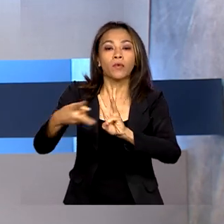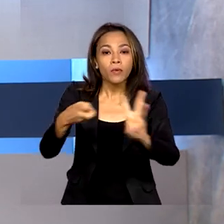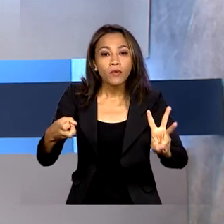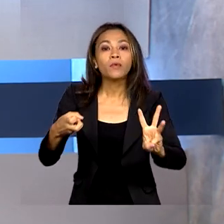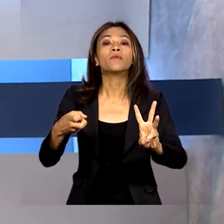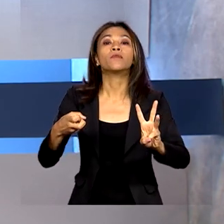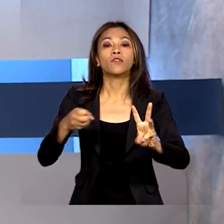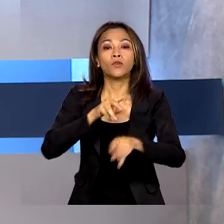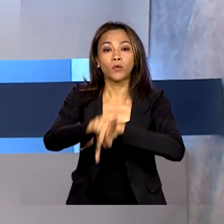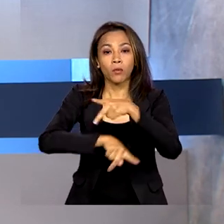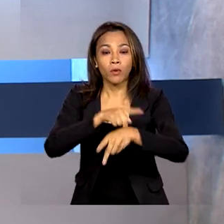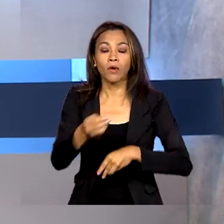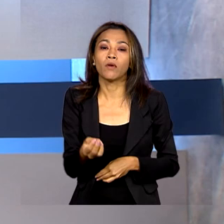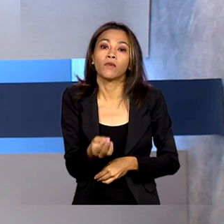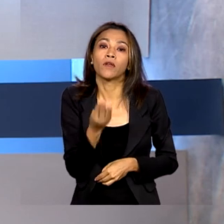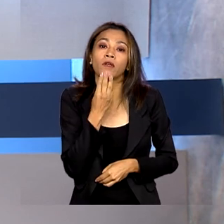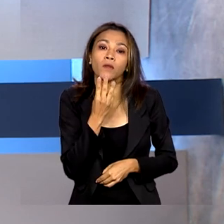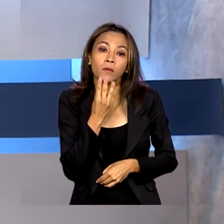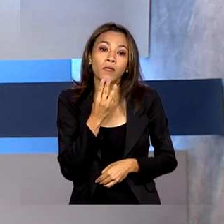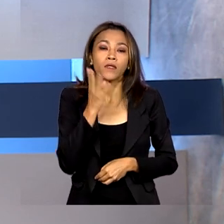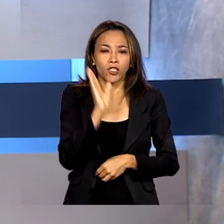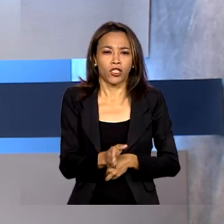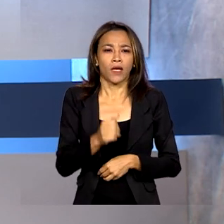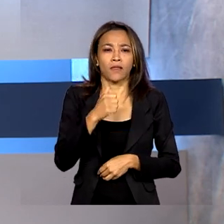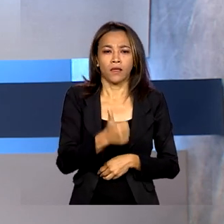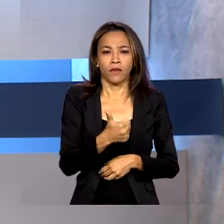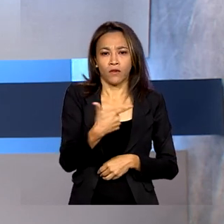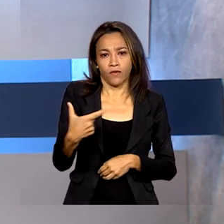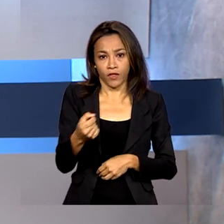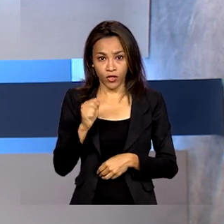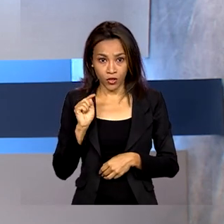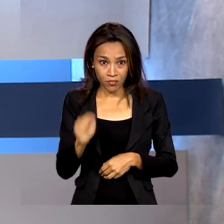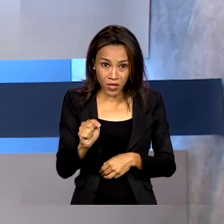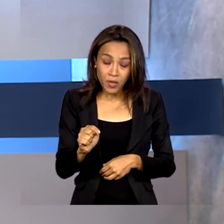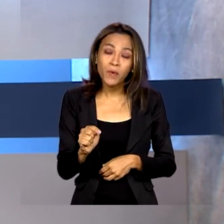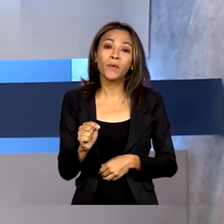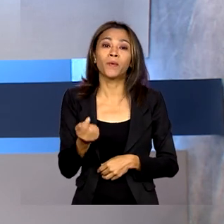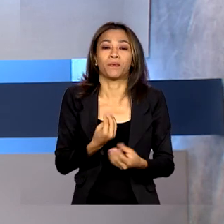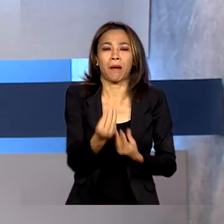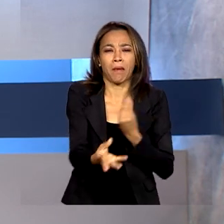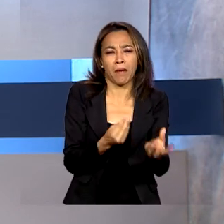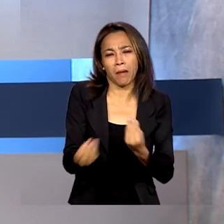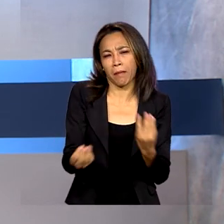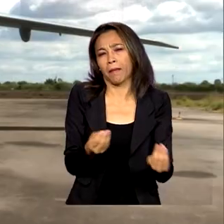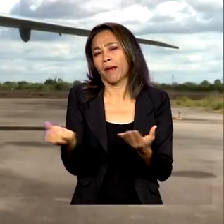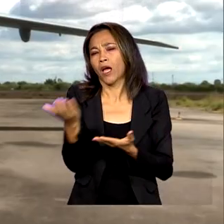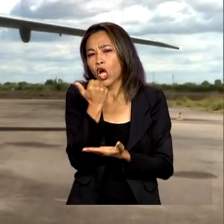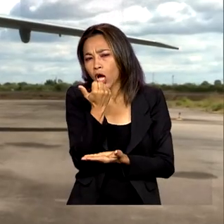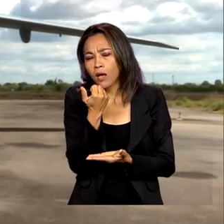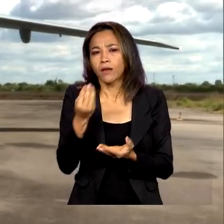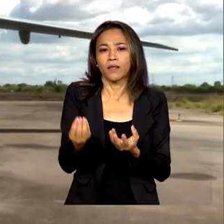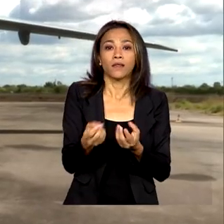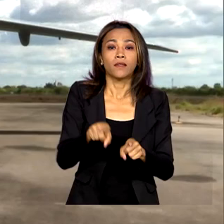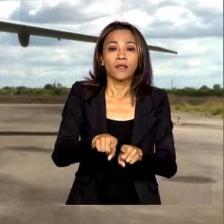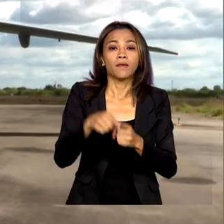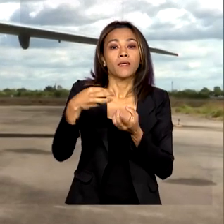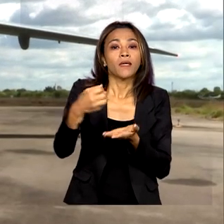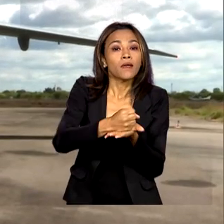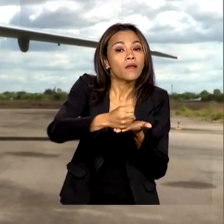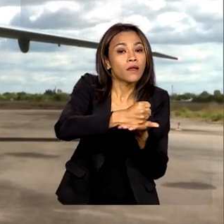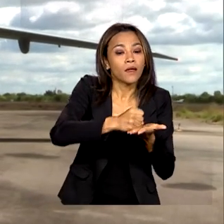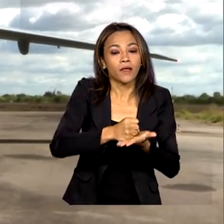foram entregues cerca de 120 mil lotes de cargas entre cestas básicas e medicamentos. O